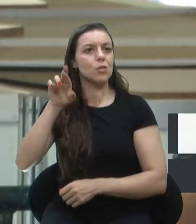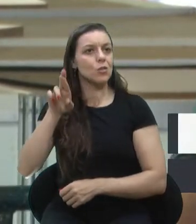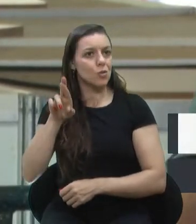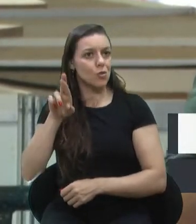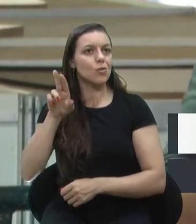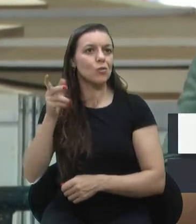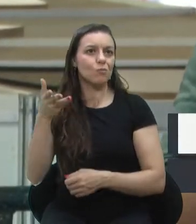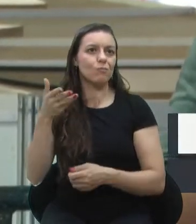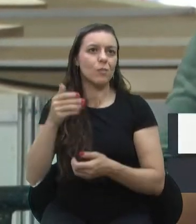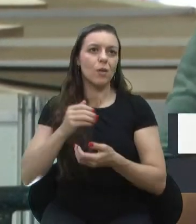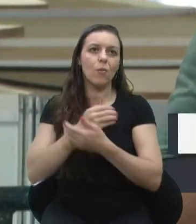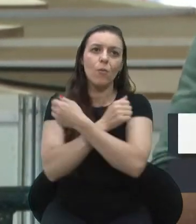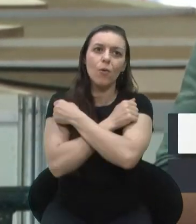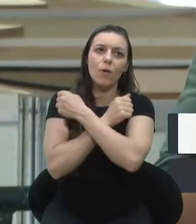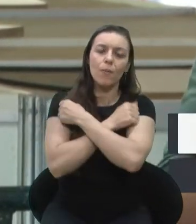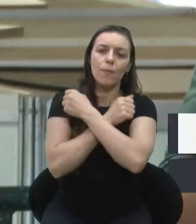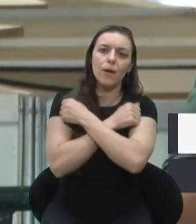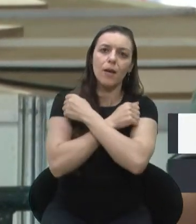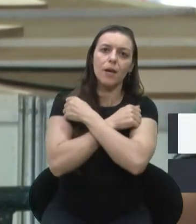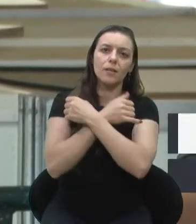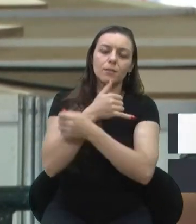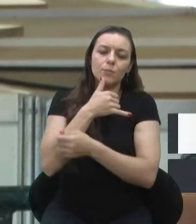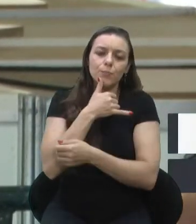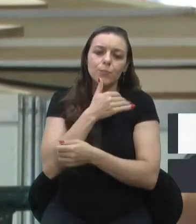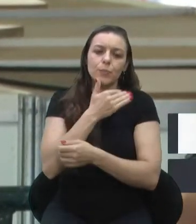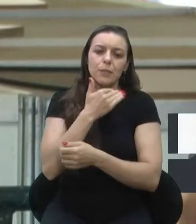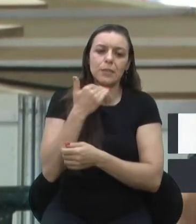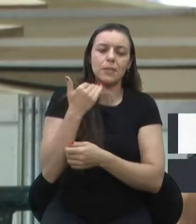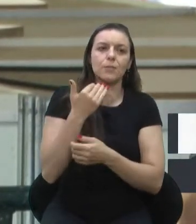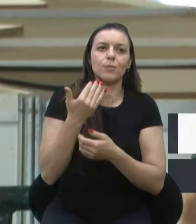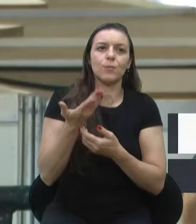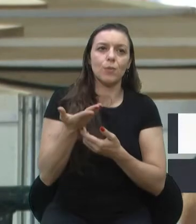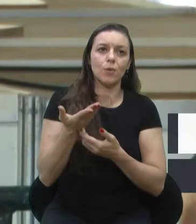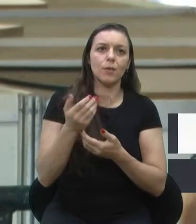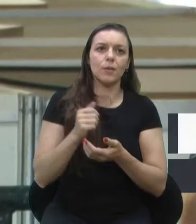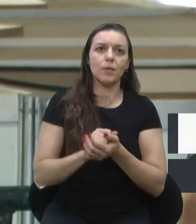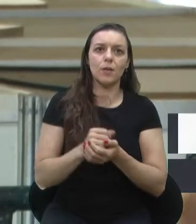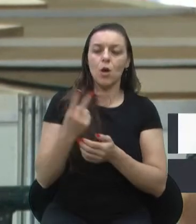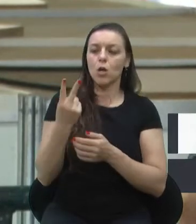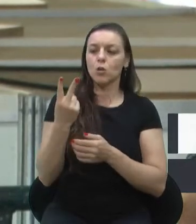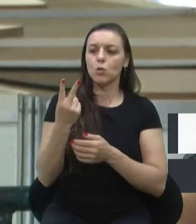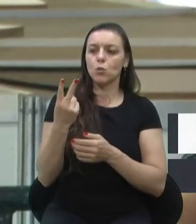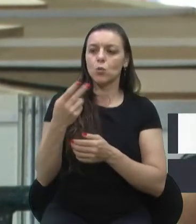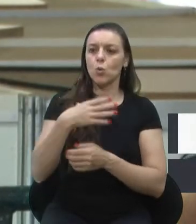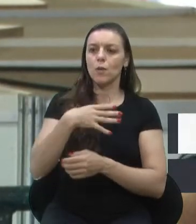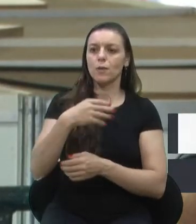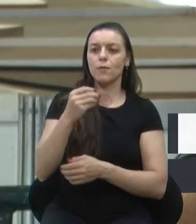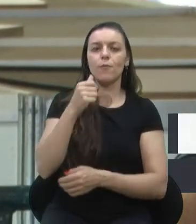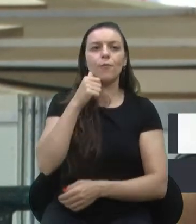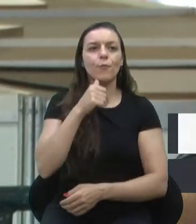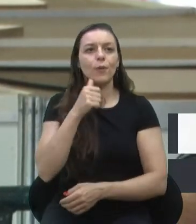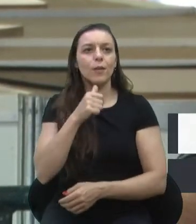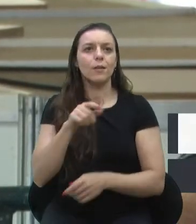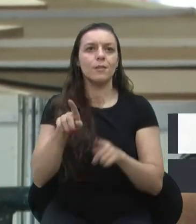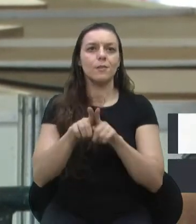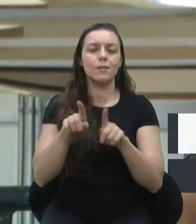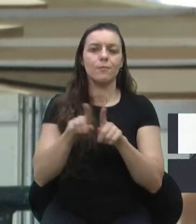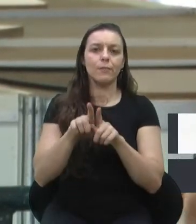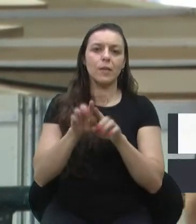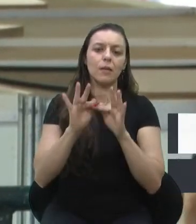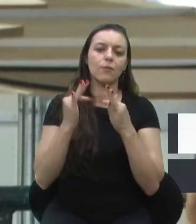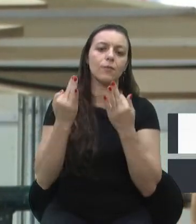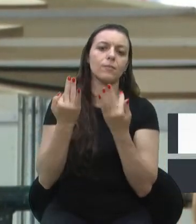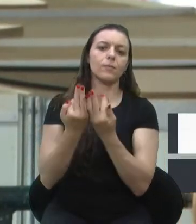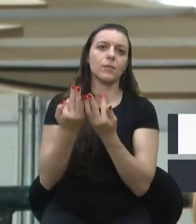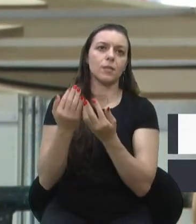esse grande abraço a ele, à família dele, às duas filhas, né? Ao genro e aos filhos, né? Porque a gente